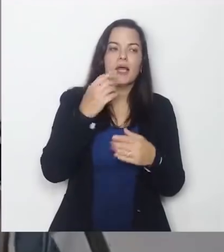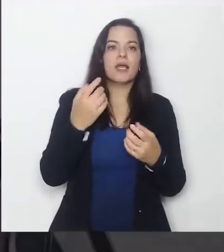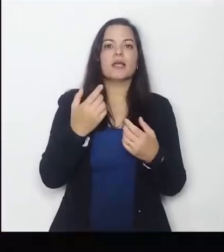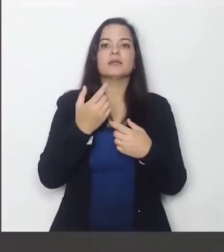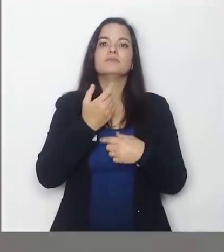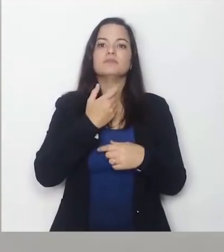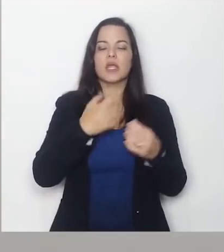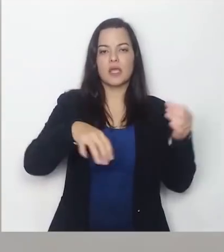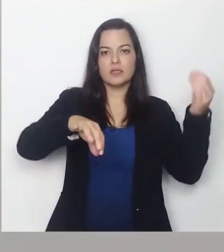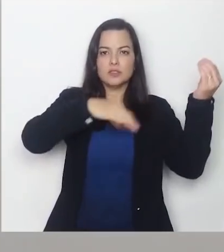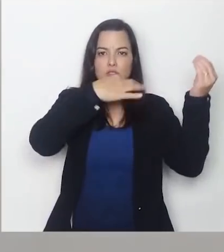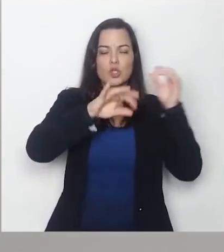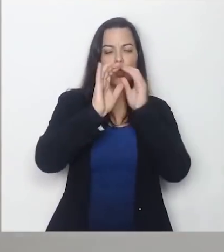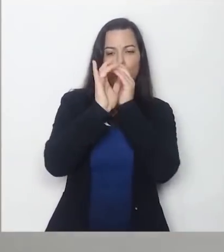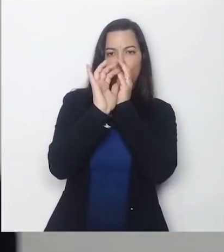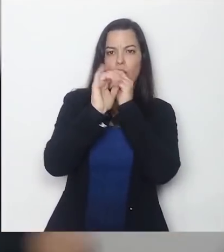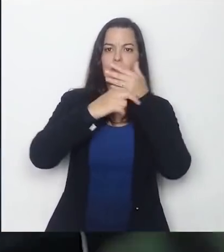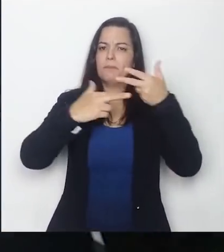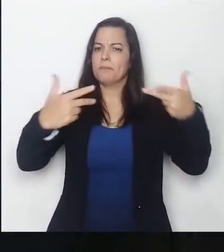futuramente.